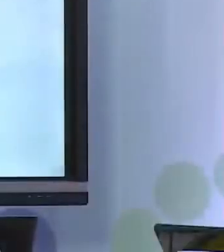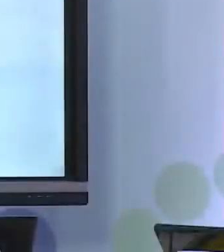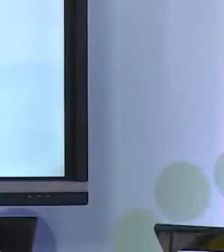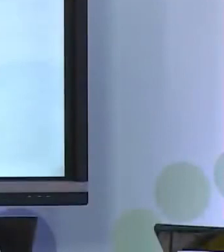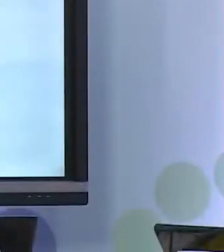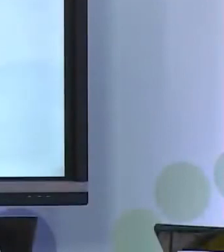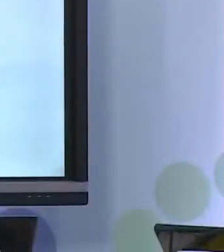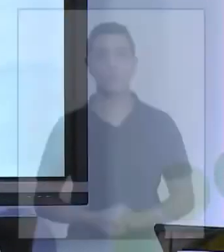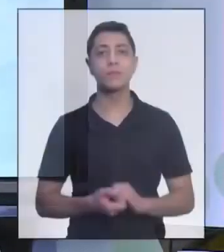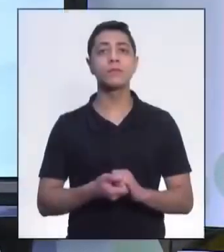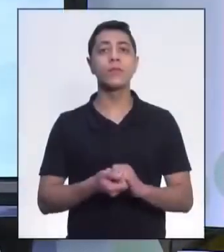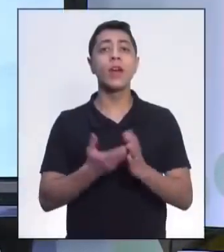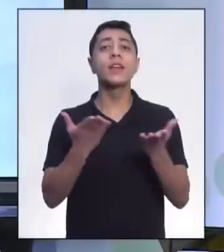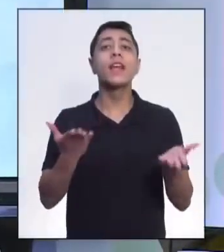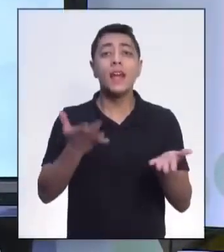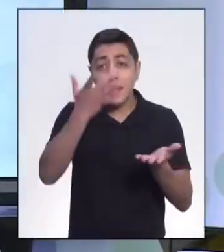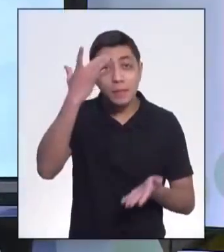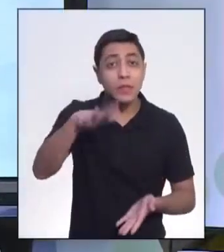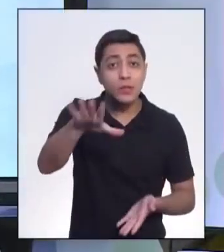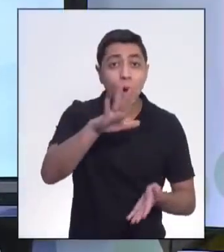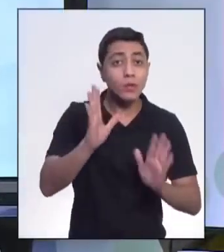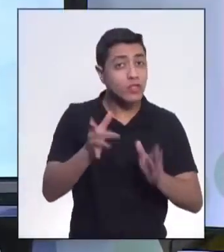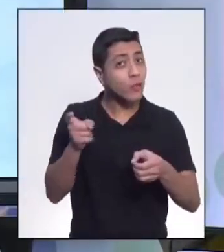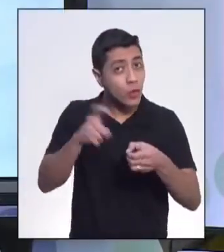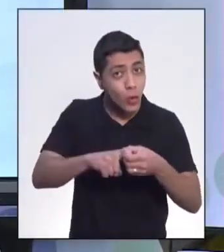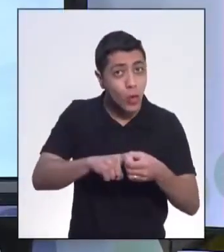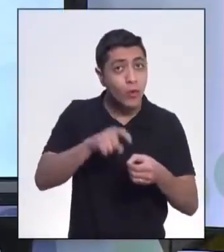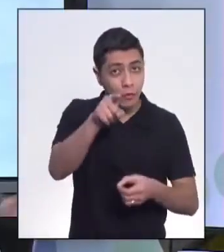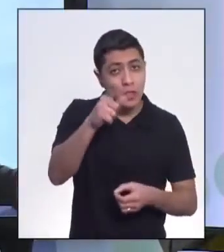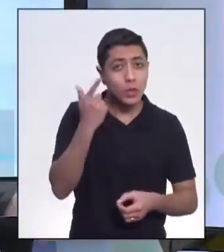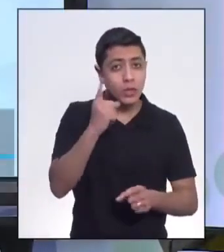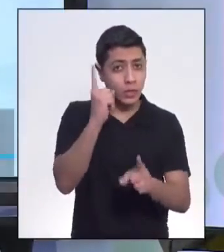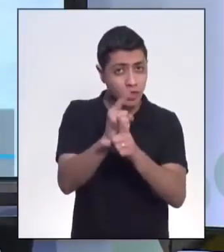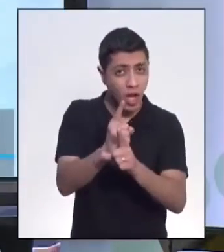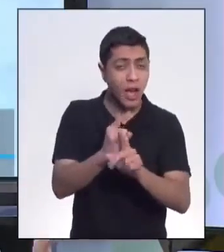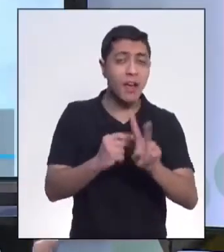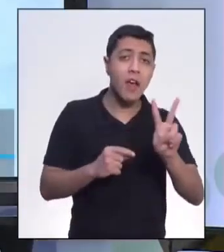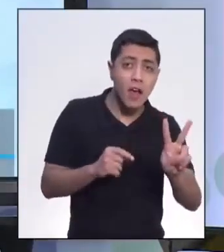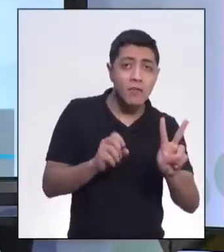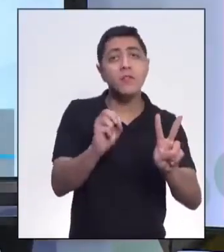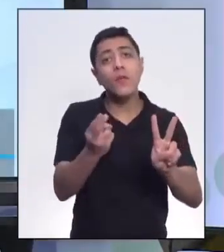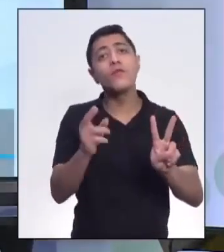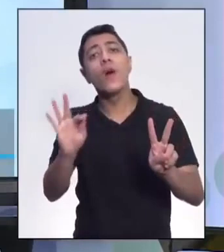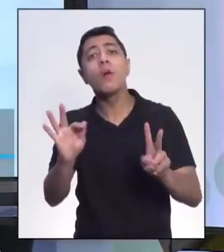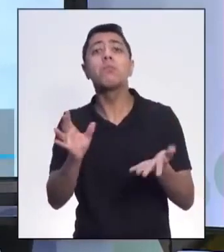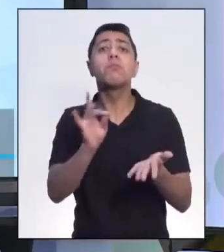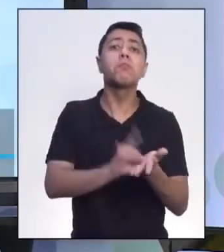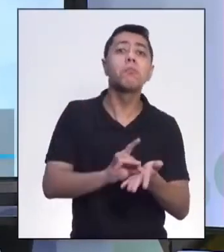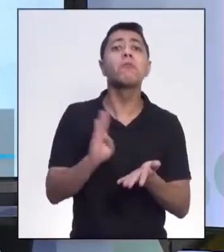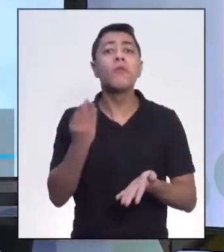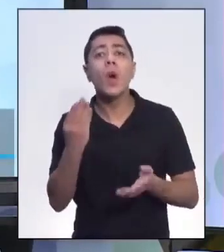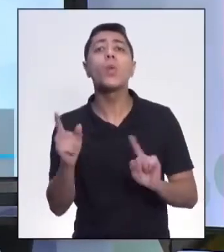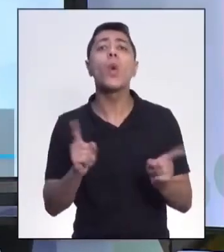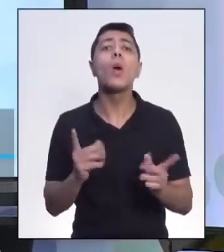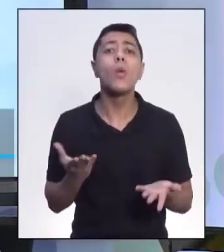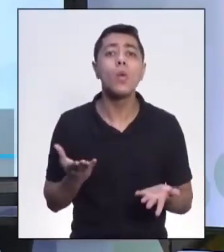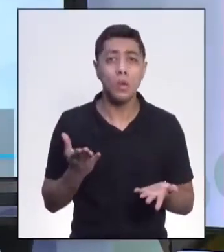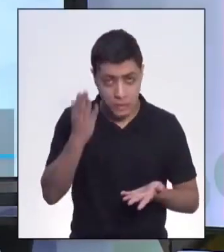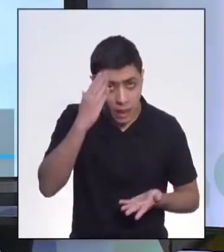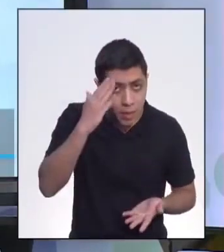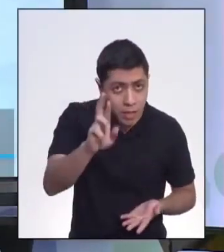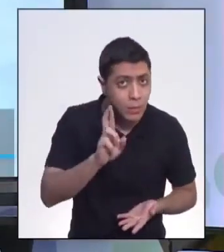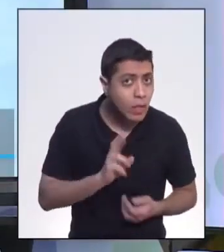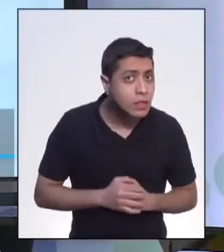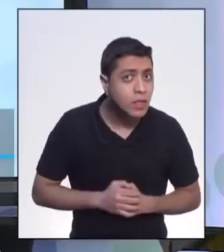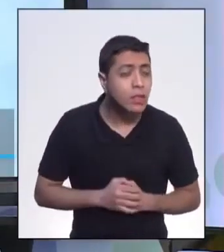E aí, pessoal, voltamos. Vocês conseguiram falar se é verdadeiro ou falso? As duas são verdadeiras, as duas são falsas, uma é verdadeira, uma é falsa. E aí, professora Inês,